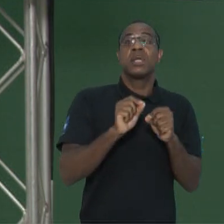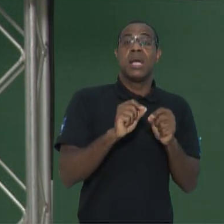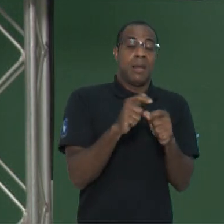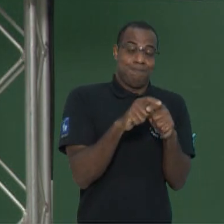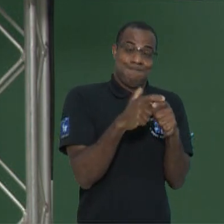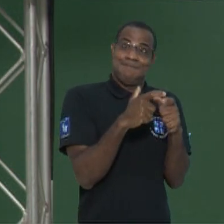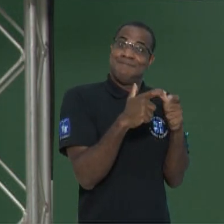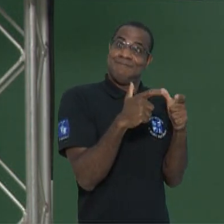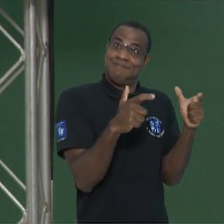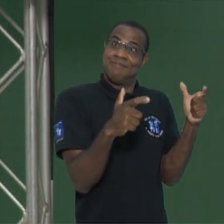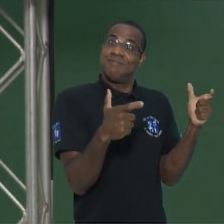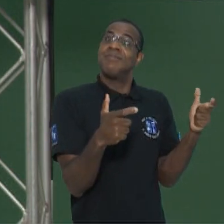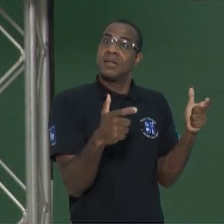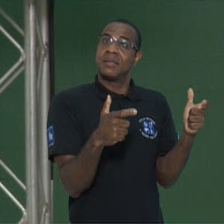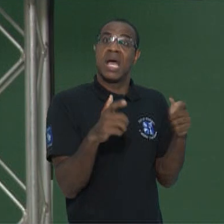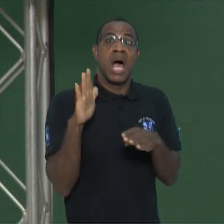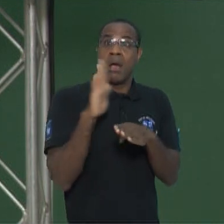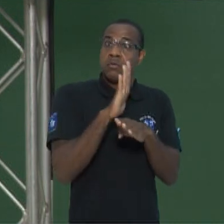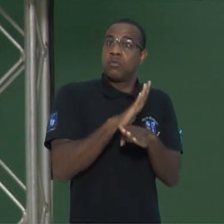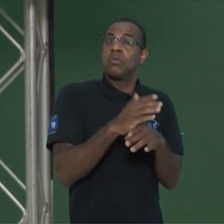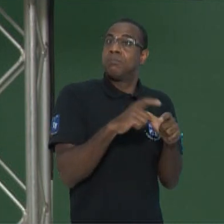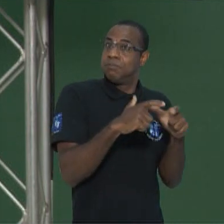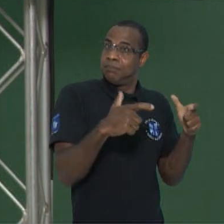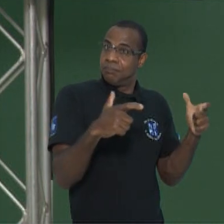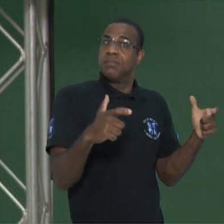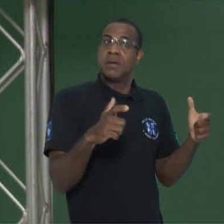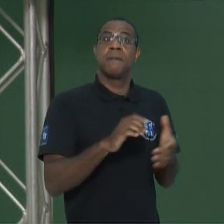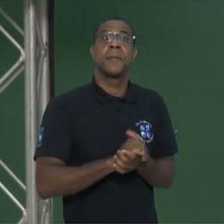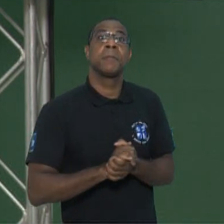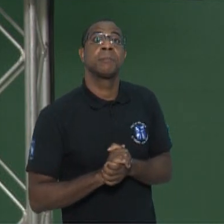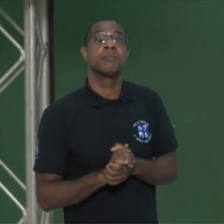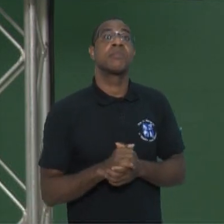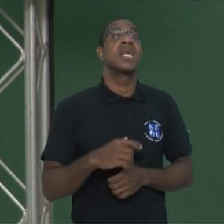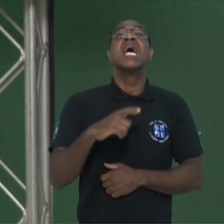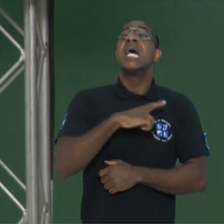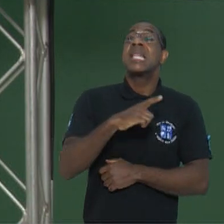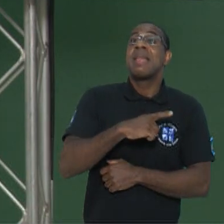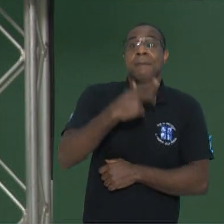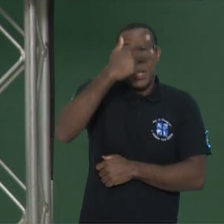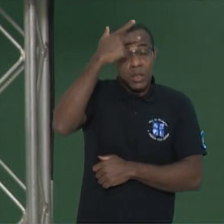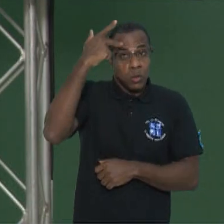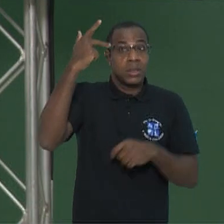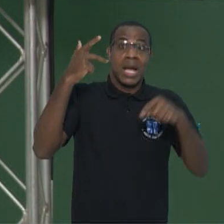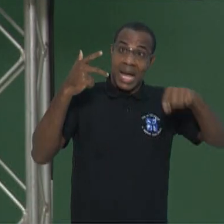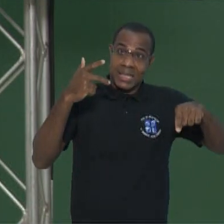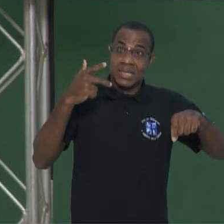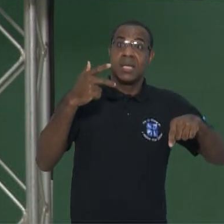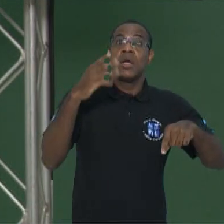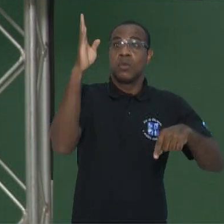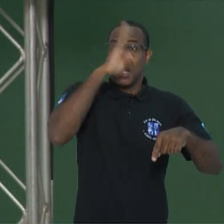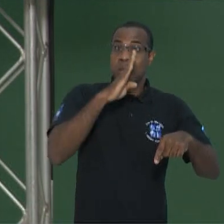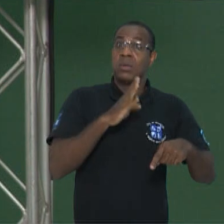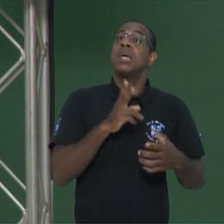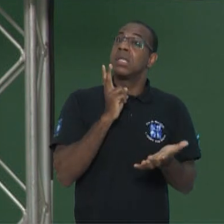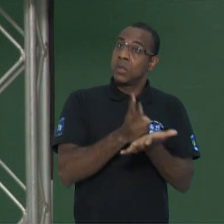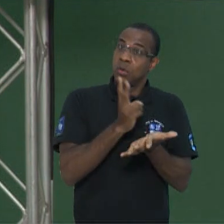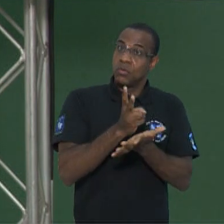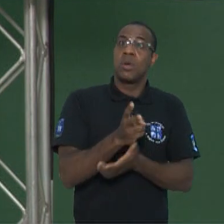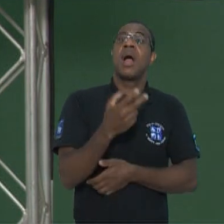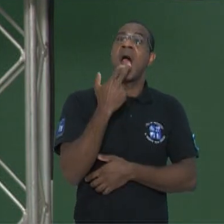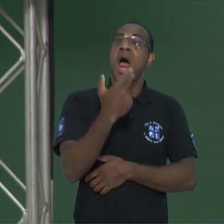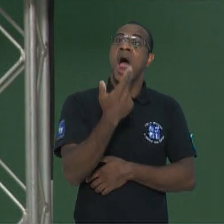grande, né? Em algumas localidades, nós vamos ter habitantes que ainda falam, por exemplo, o alemão. Nós tivemos um grupo muito grande de imigrantes